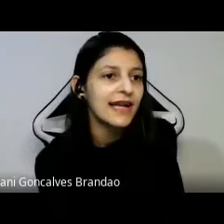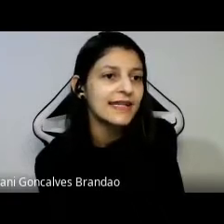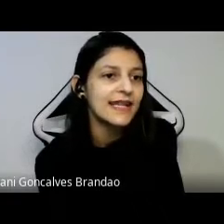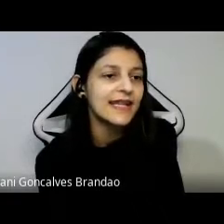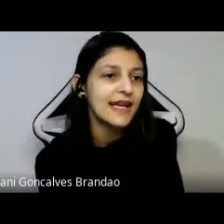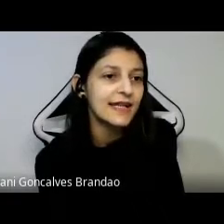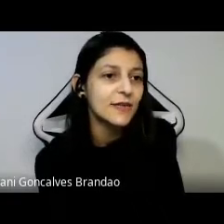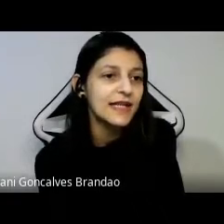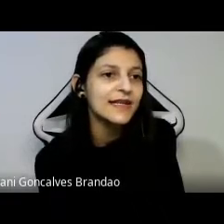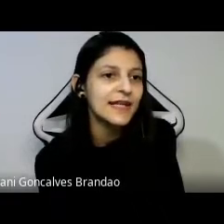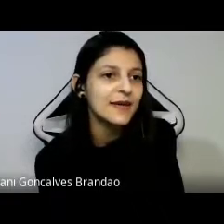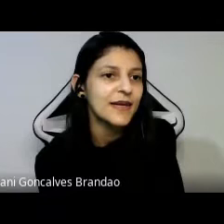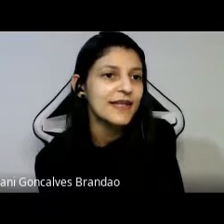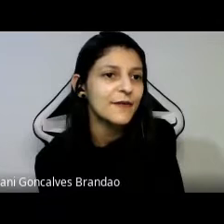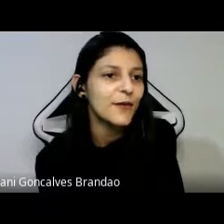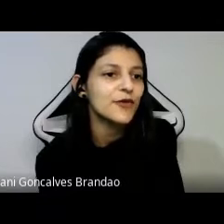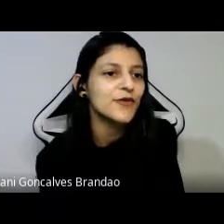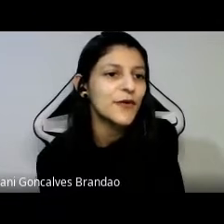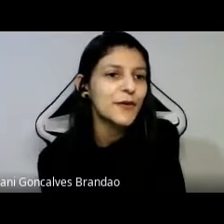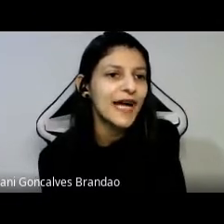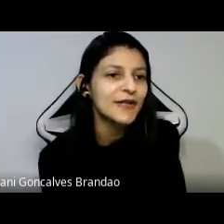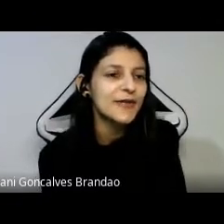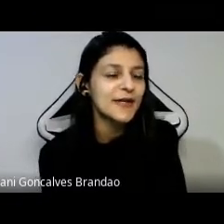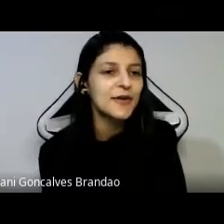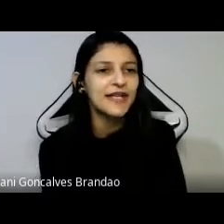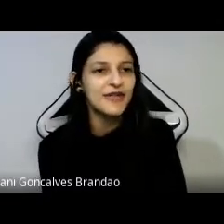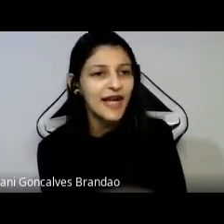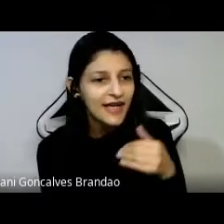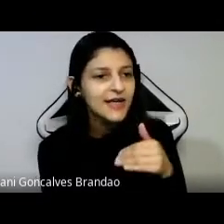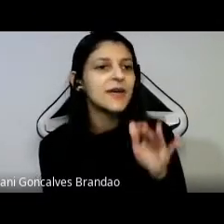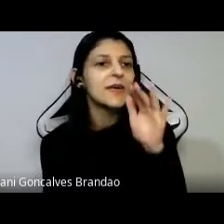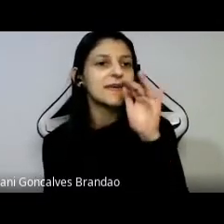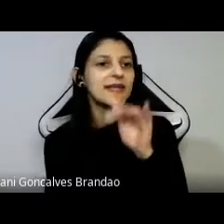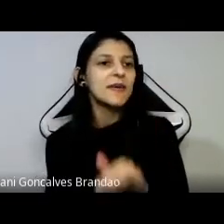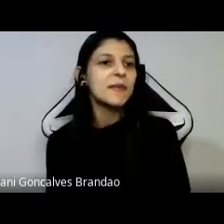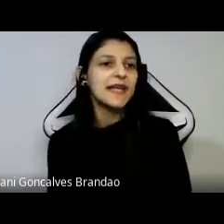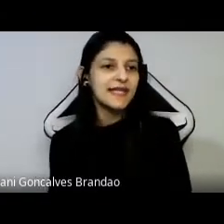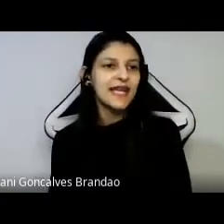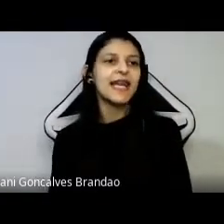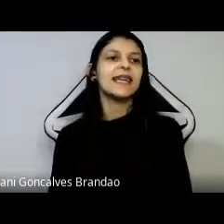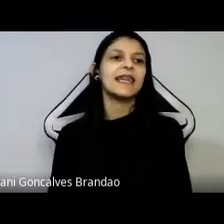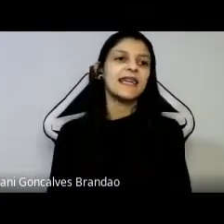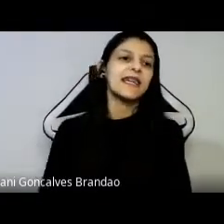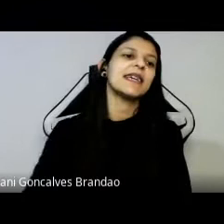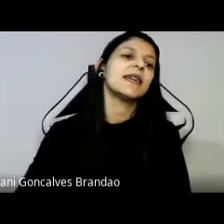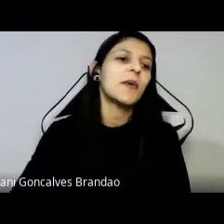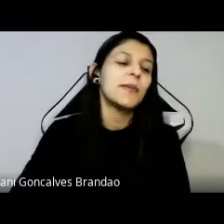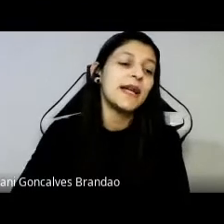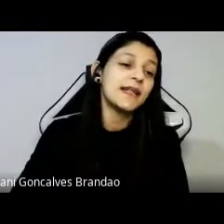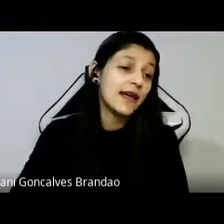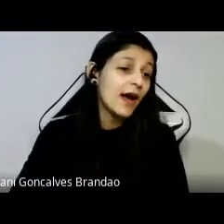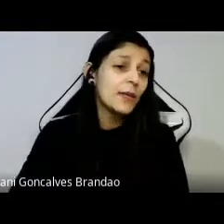a Raíssa, ela no início, ela também teve um pouco de dificuldade, mas agora ela já conseguiu aprender